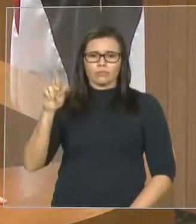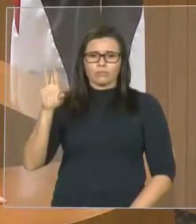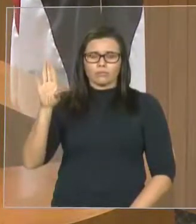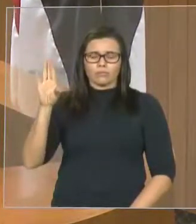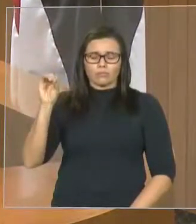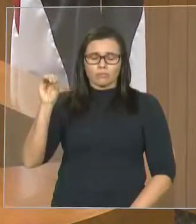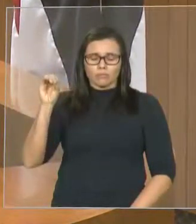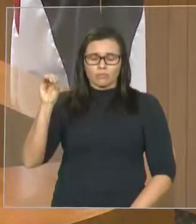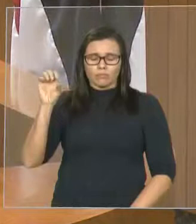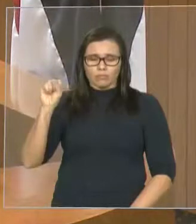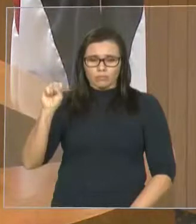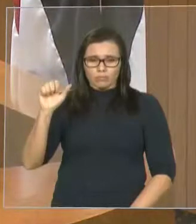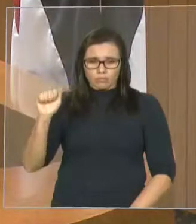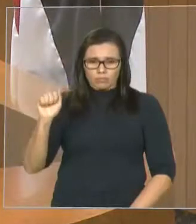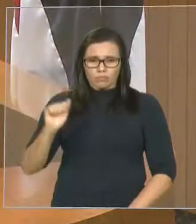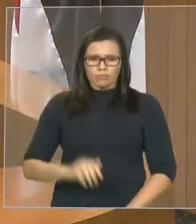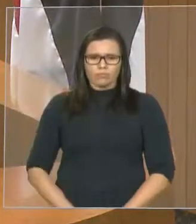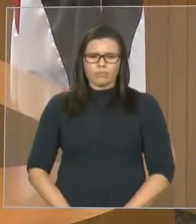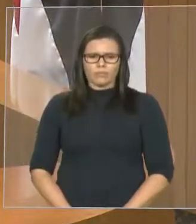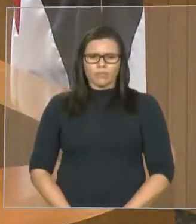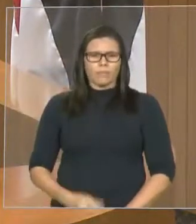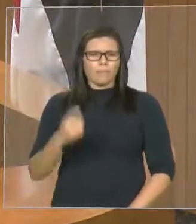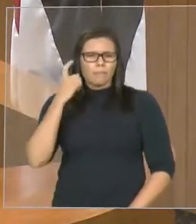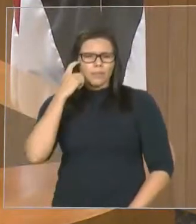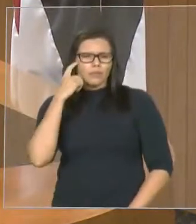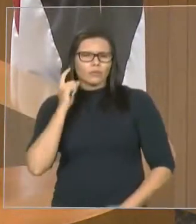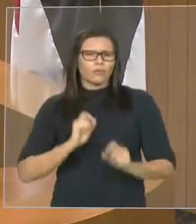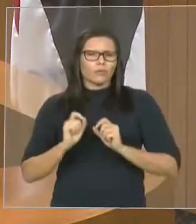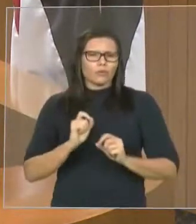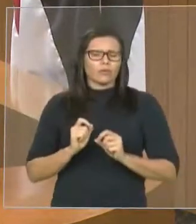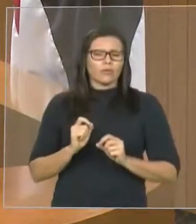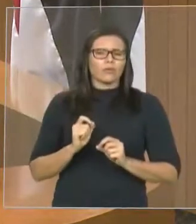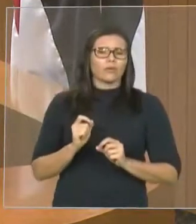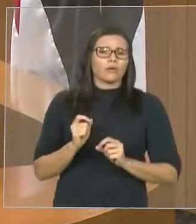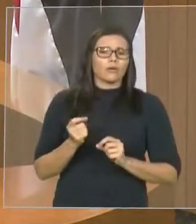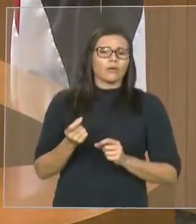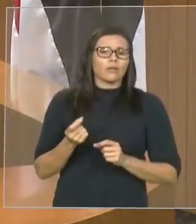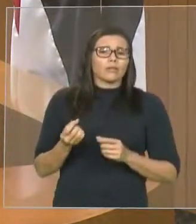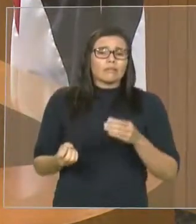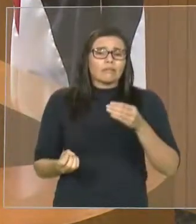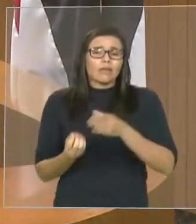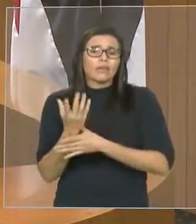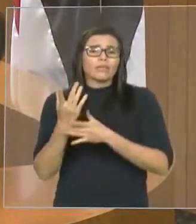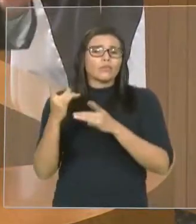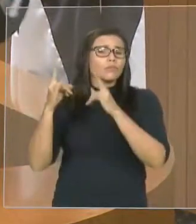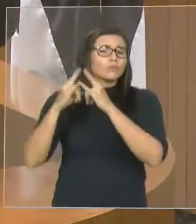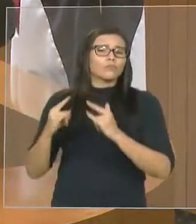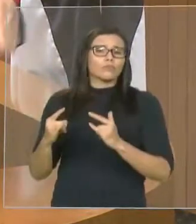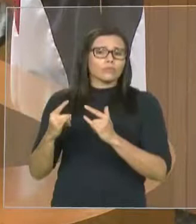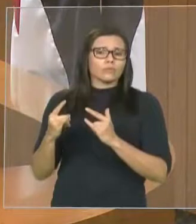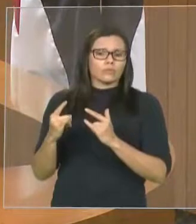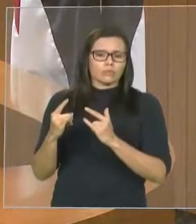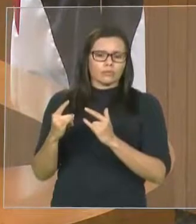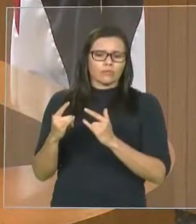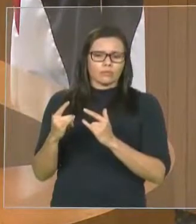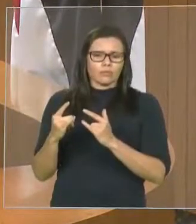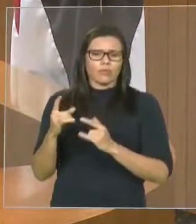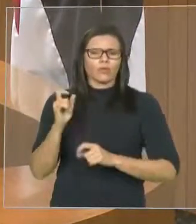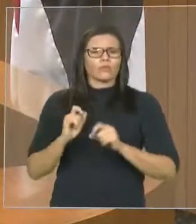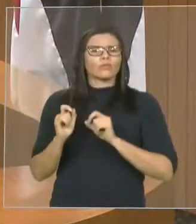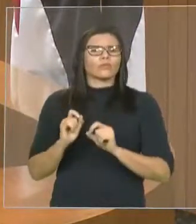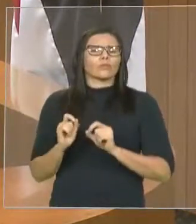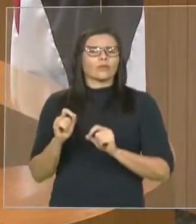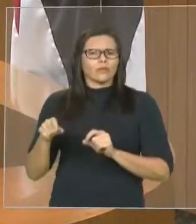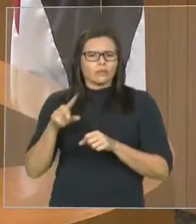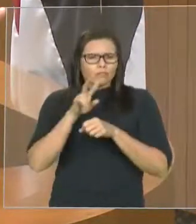externo, um órgão fora do Poder Executivo, que pudesse, então, fiscalizar as contas do Poder. E de lá para cá, do seu decreto